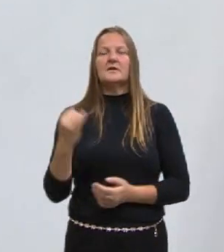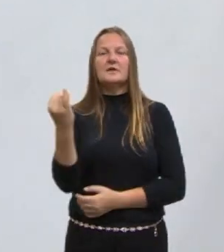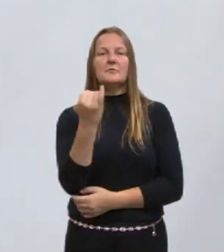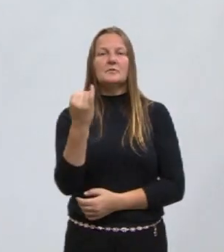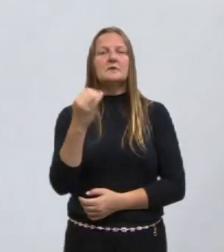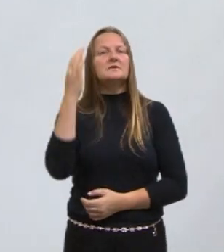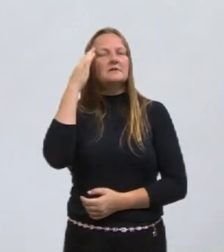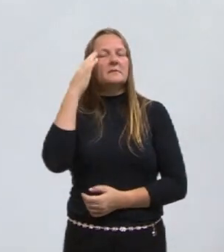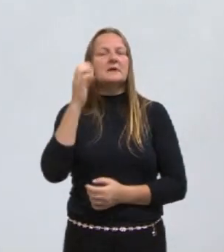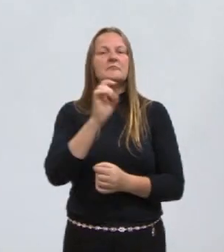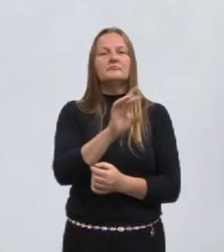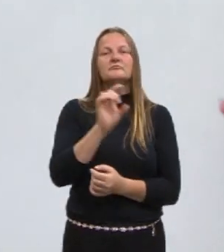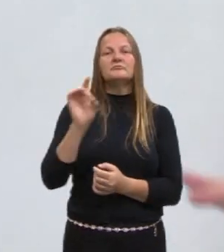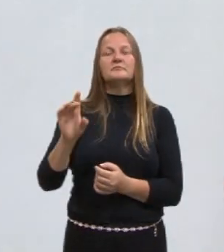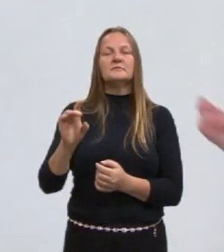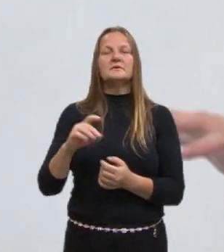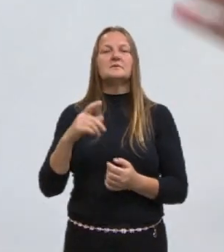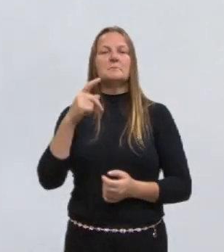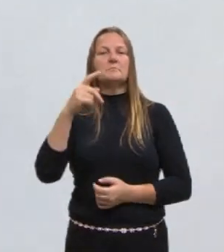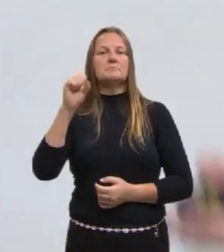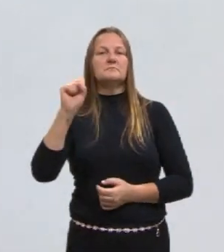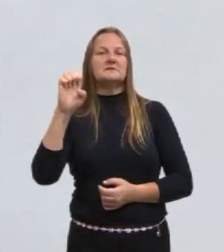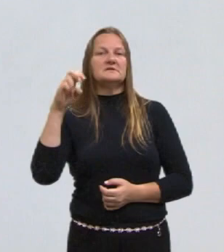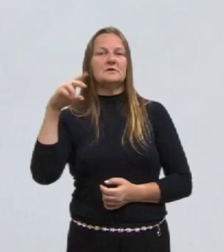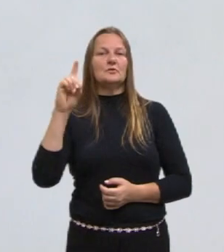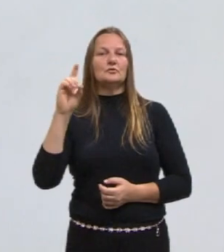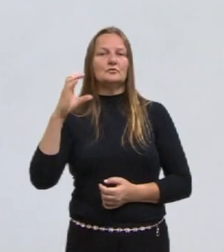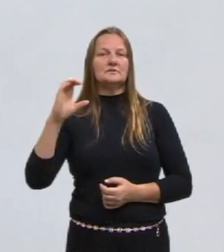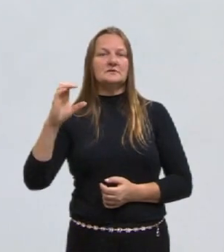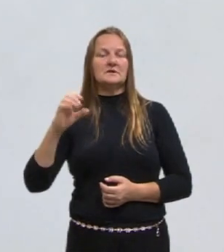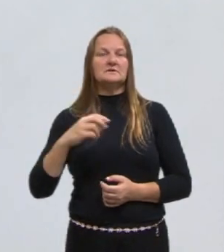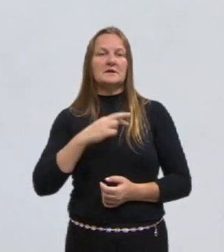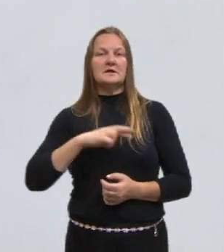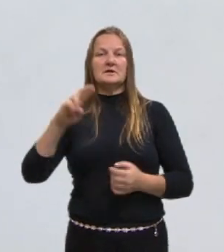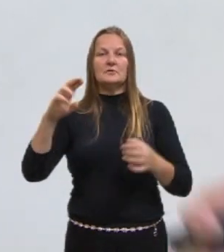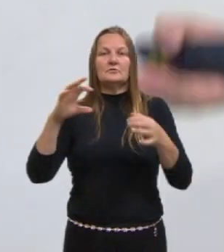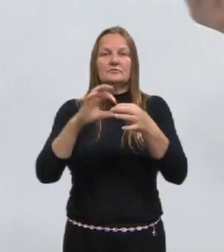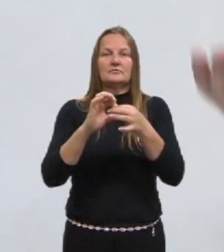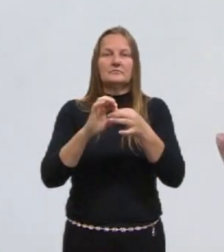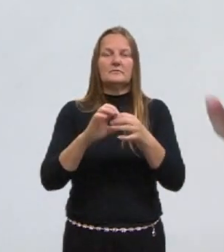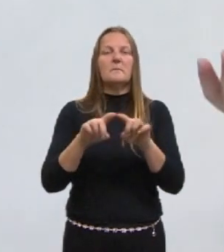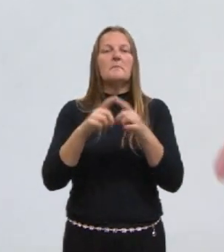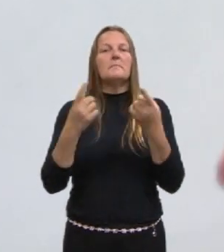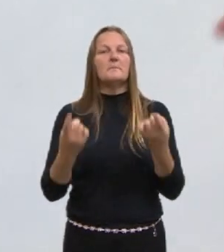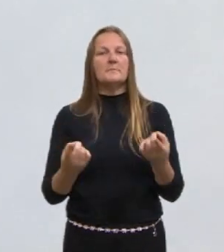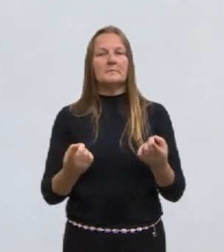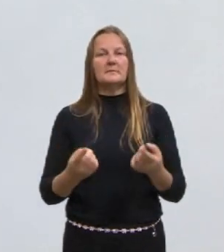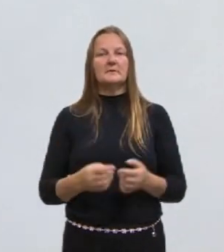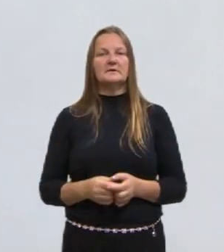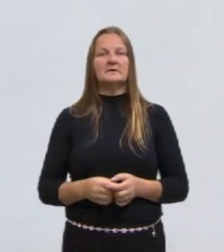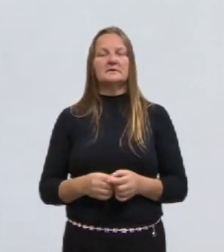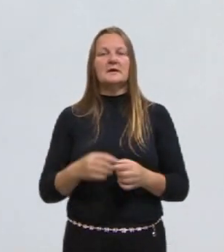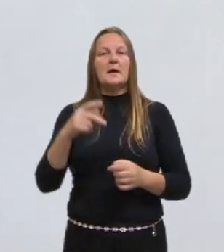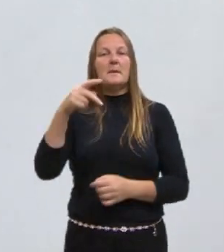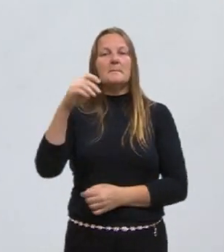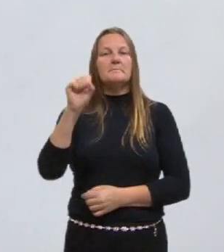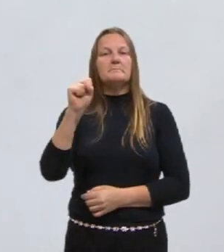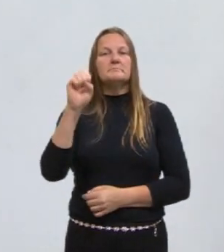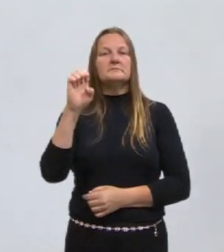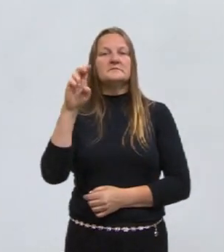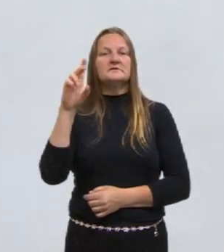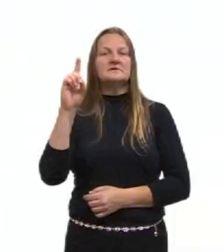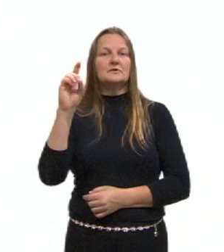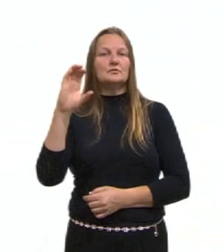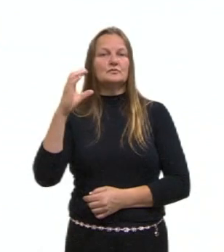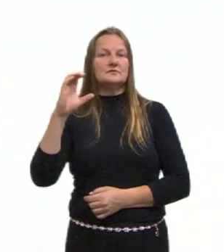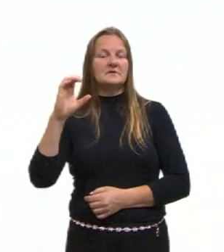saber que a pseudociência, ela não vai ser considerada a religião em si, né? Mas a pseudociência, ela